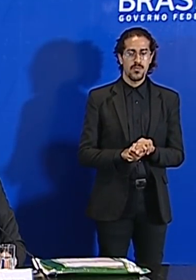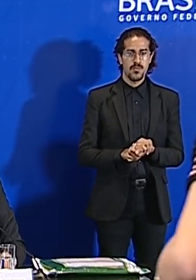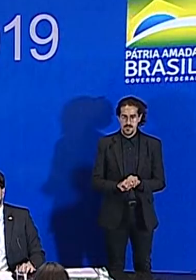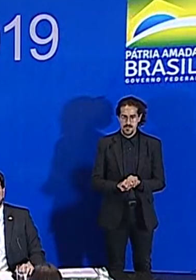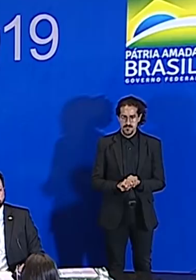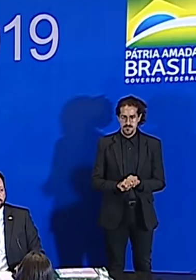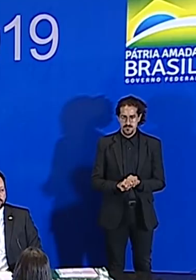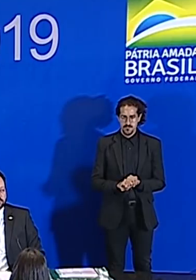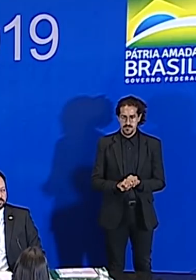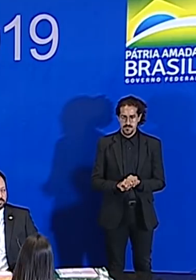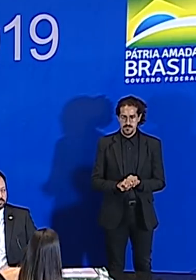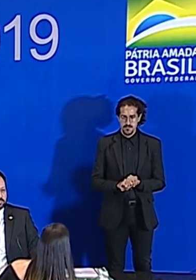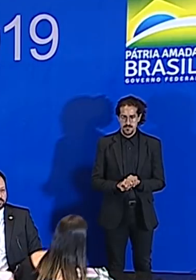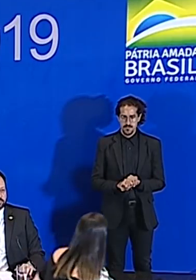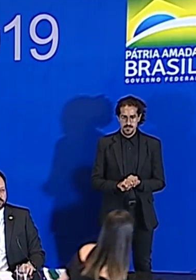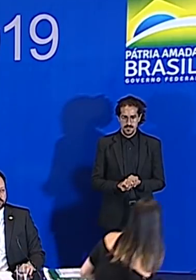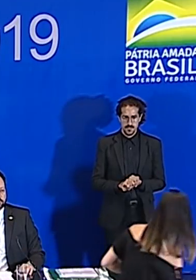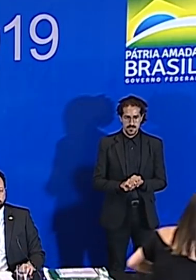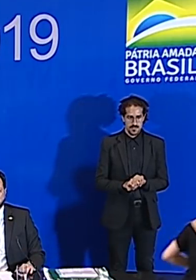É o gerador?